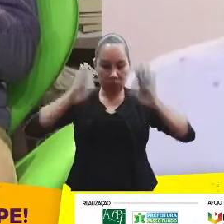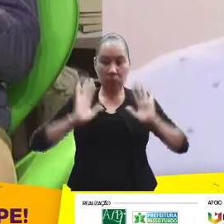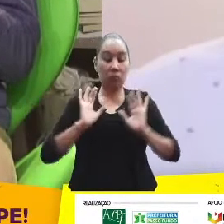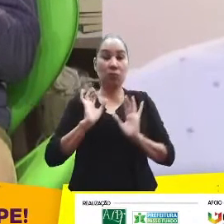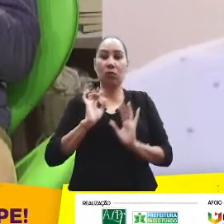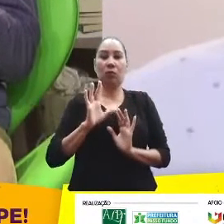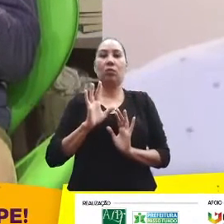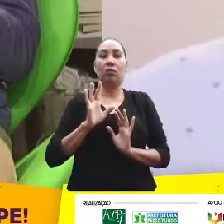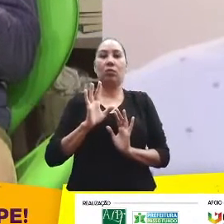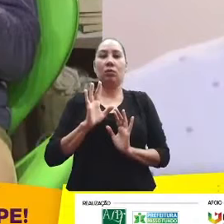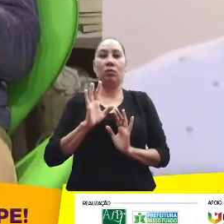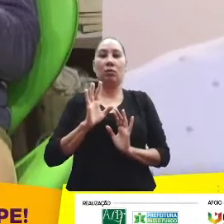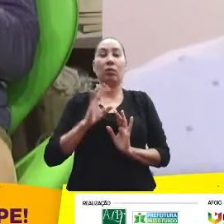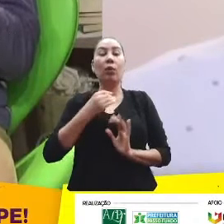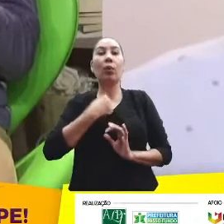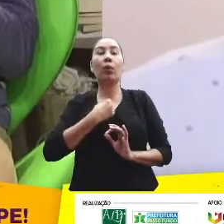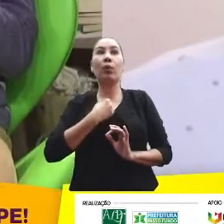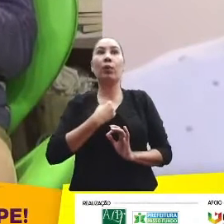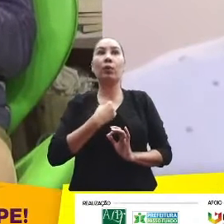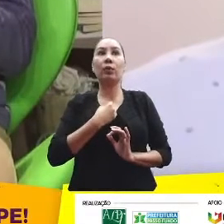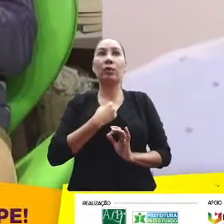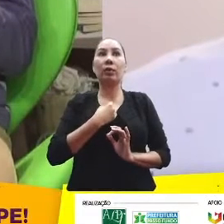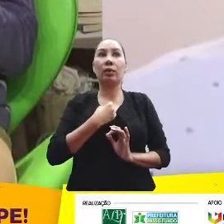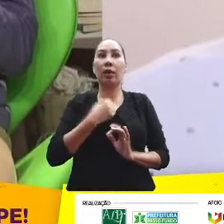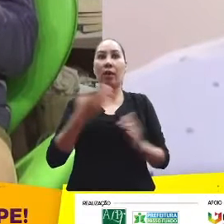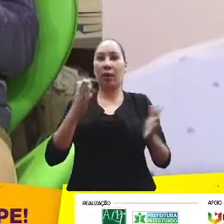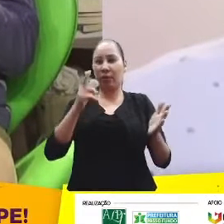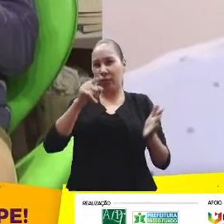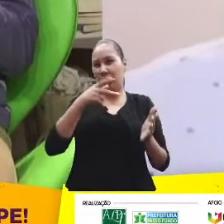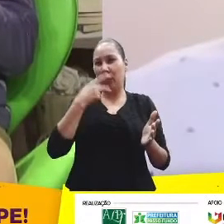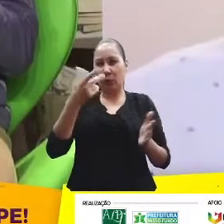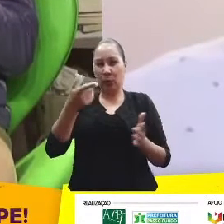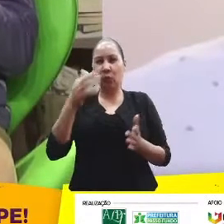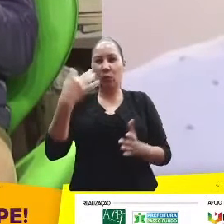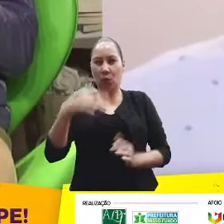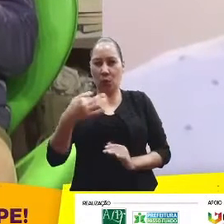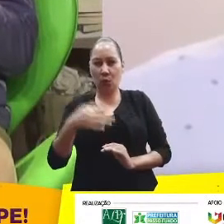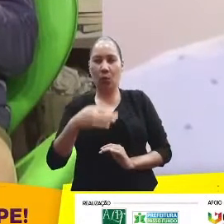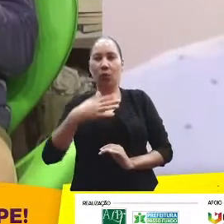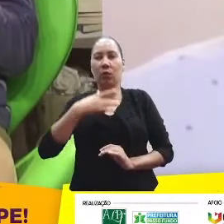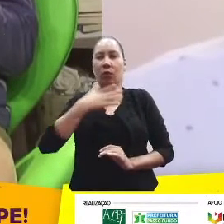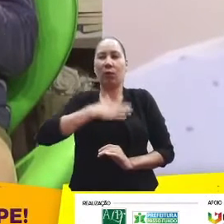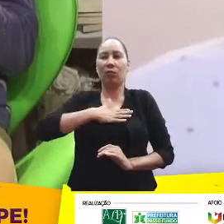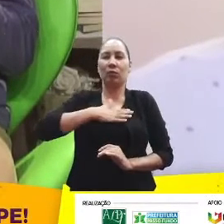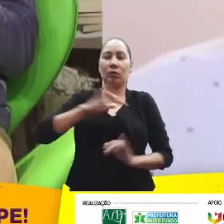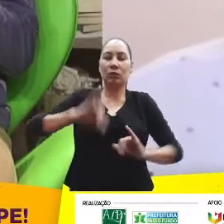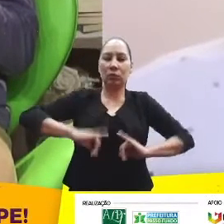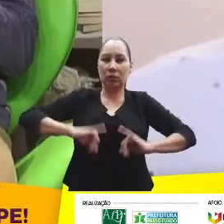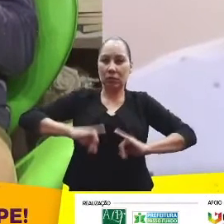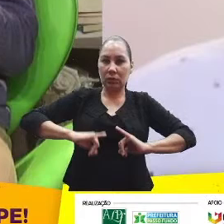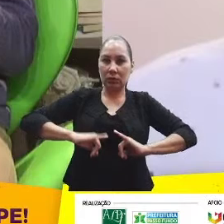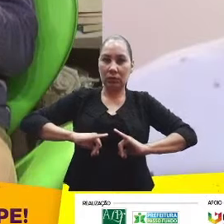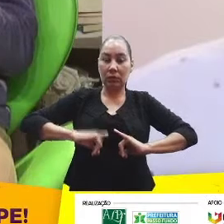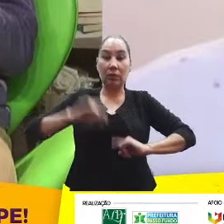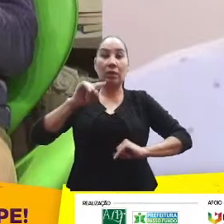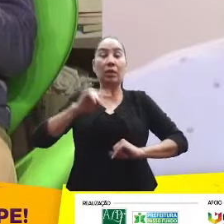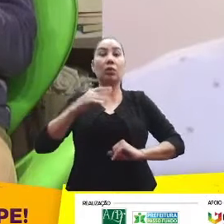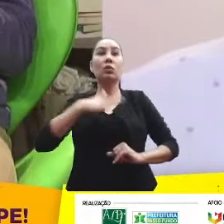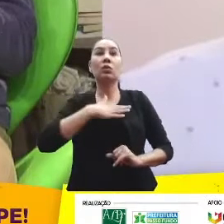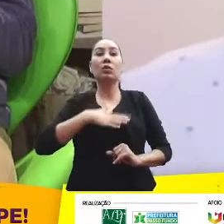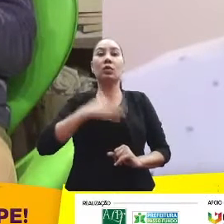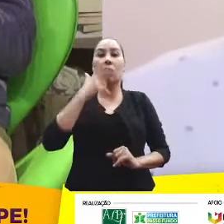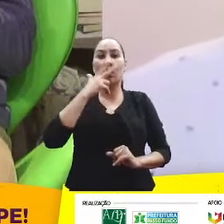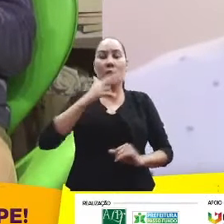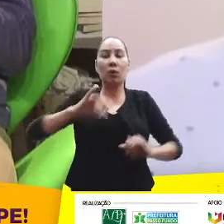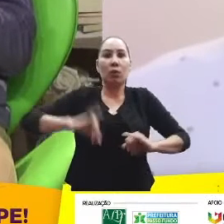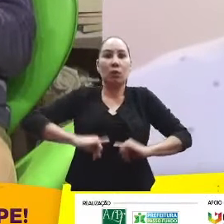né? Então, quando você está ali, vamos passar para a dor agora, né? Quando você está com uma dor, aquilo ali às vezes te fere